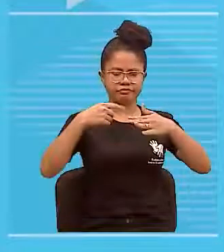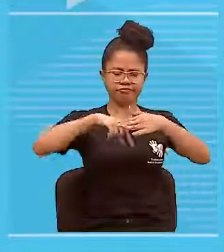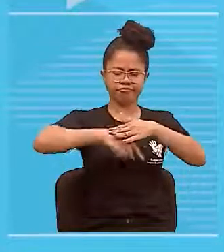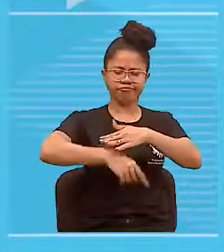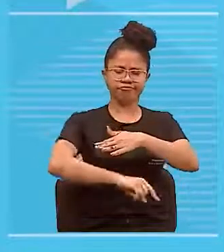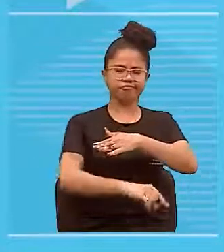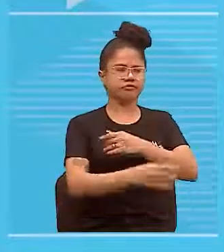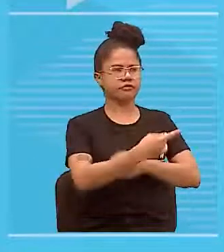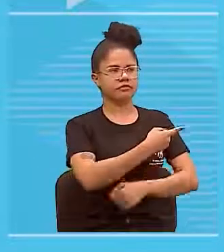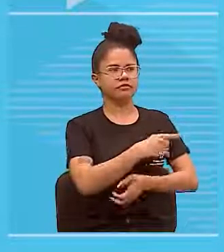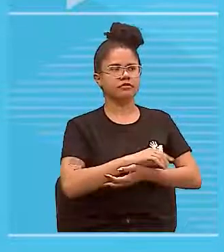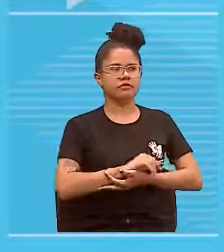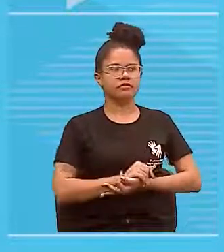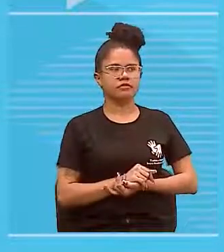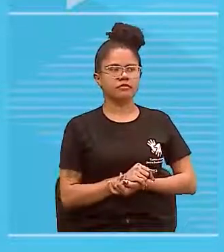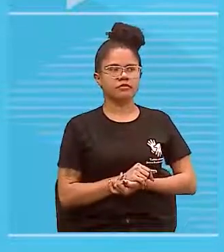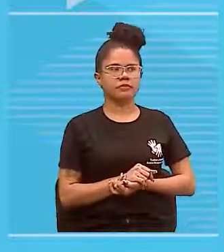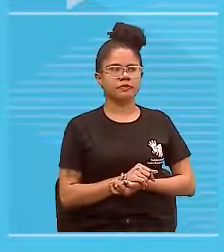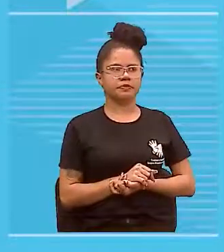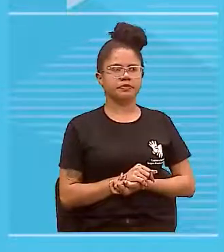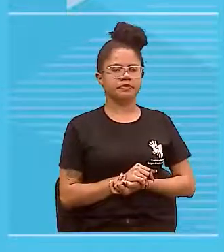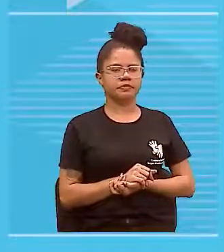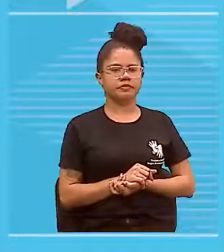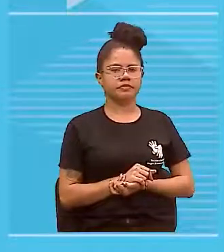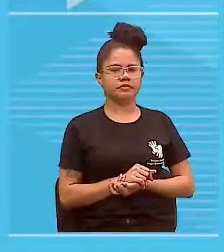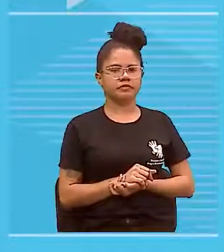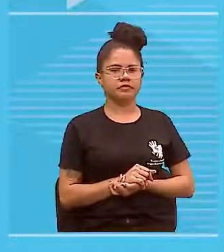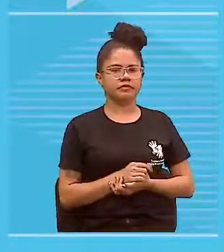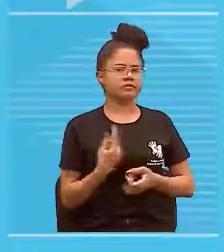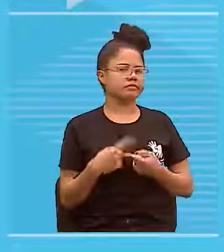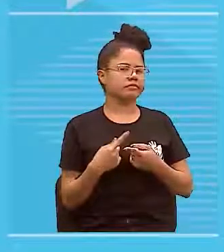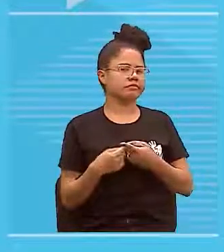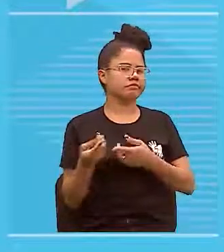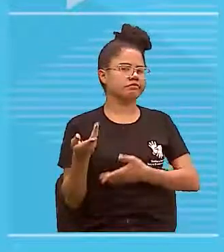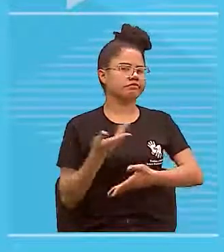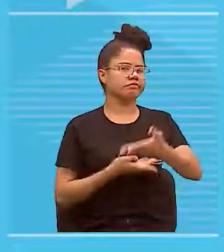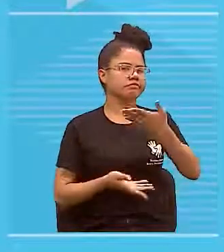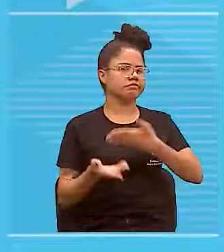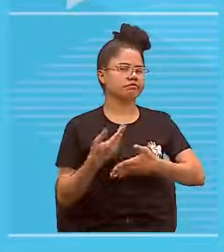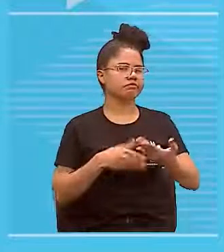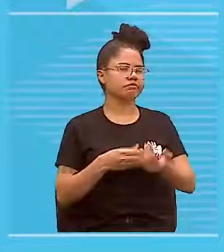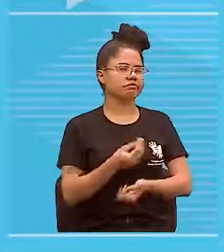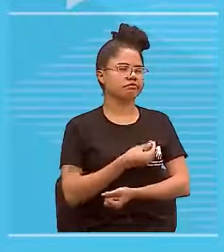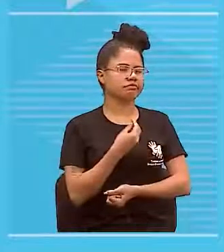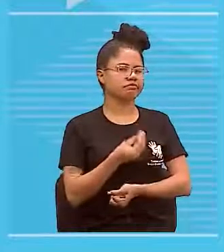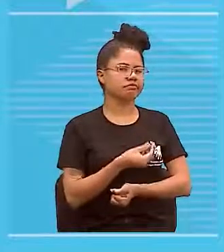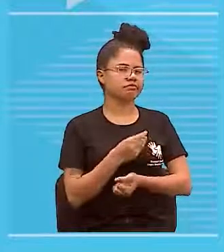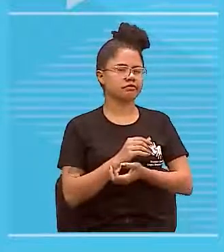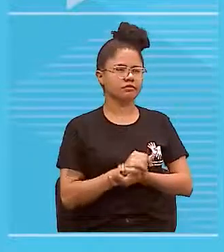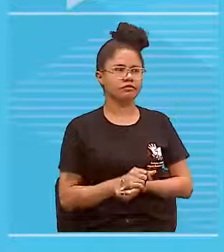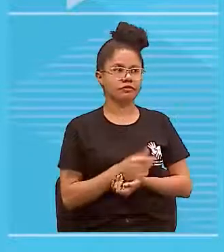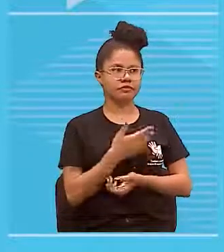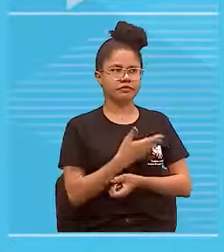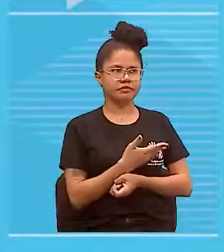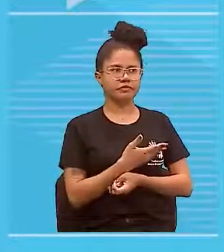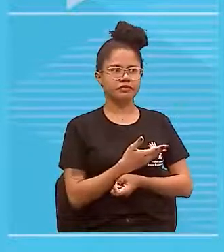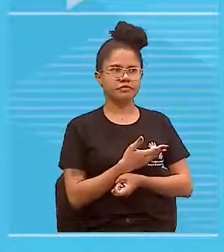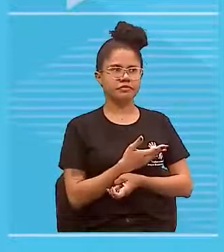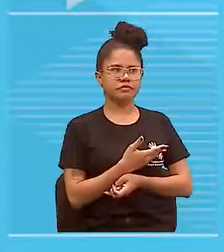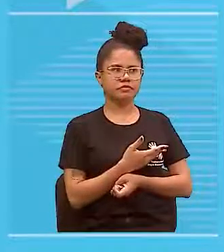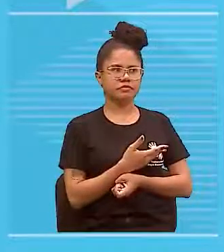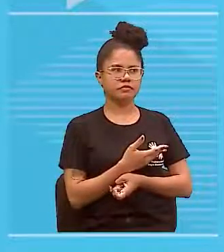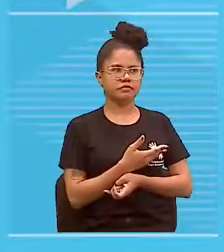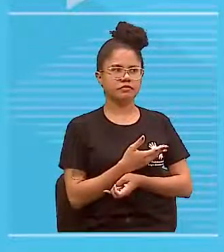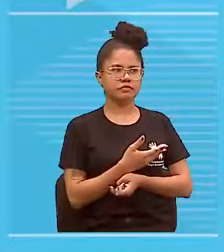faço aqui para considerar isso aqui um ecossistema? Hein? Olha só, essas espécies que estão mais